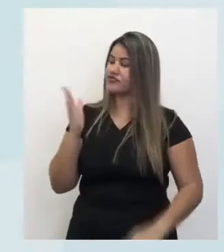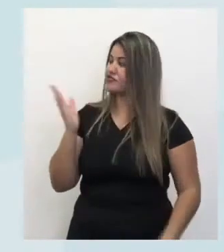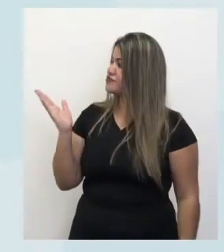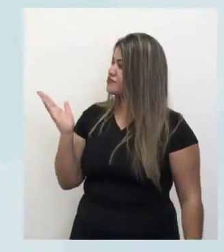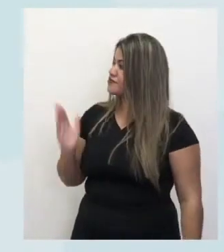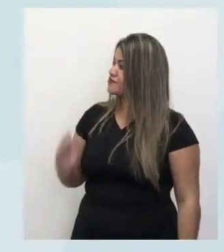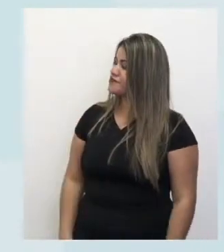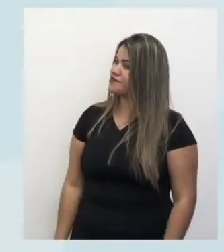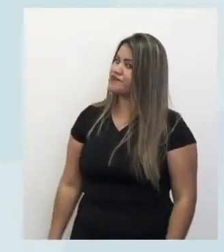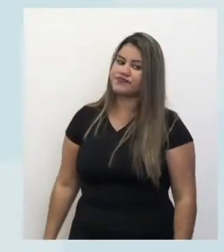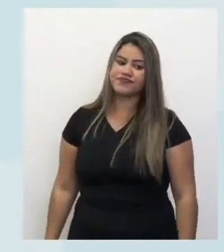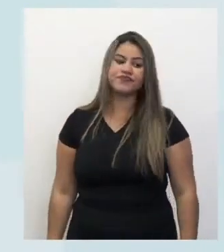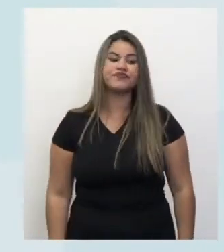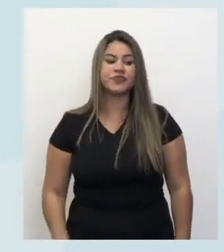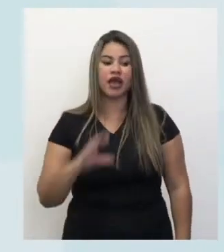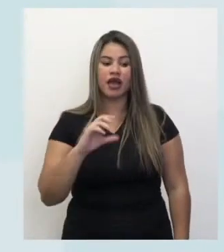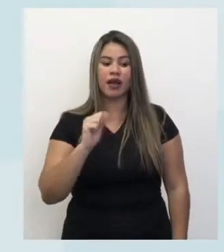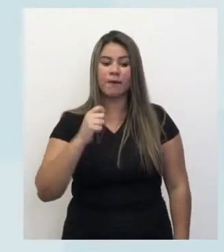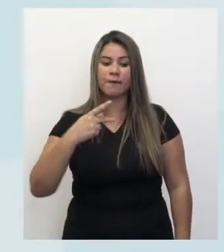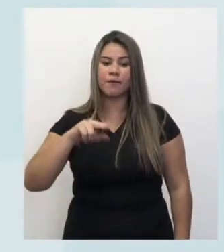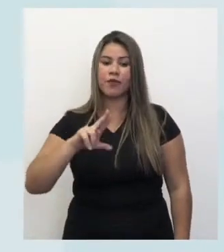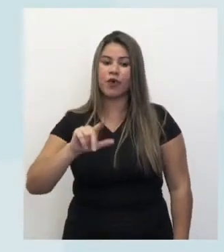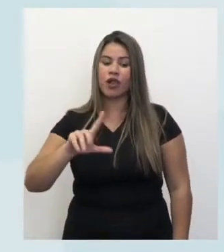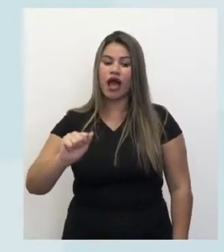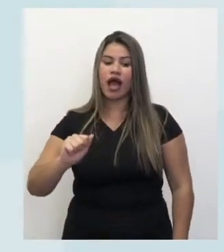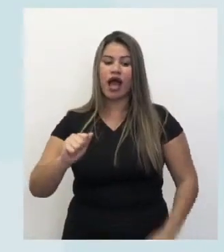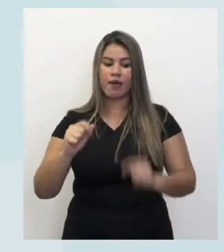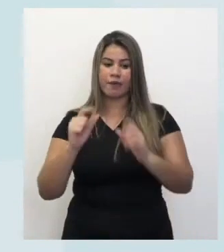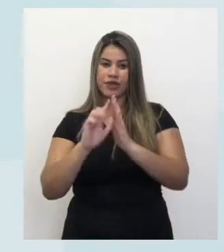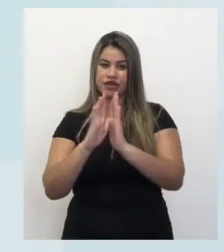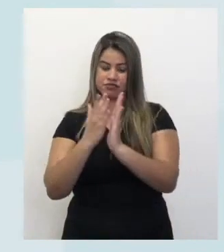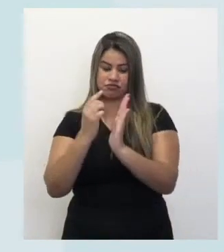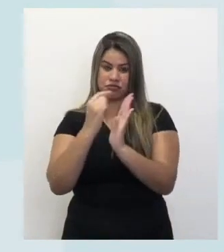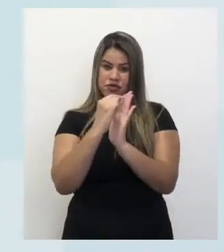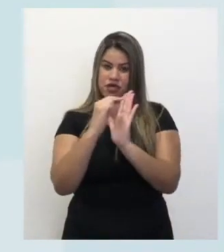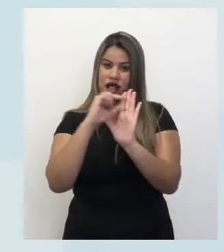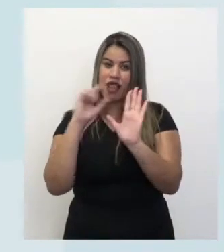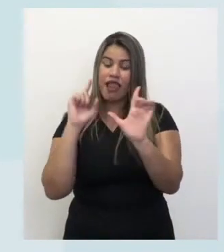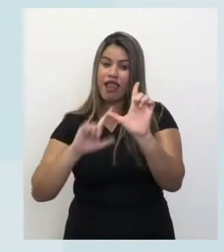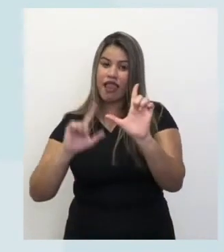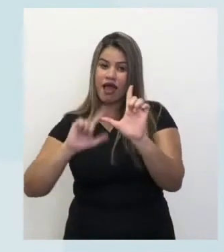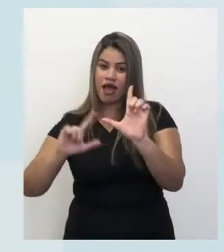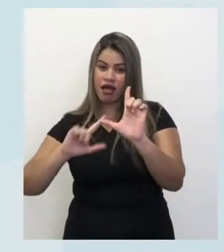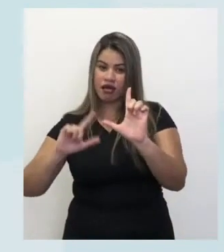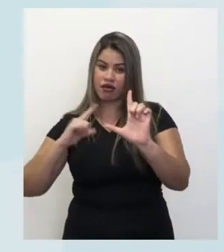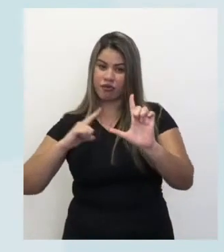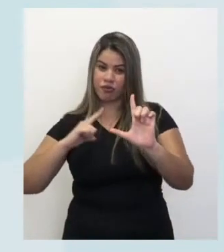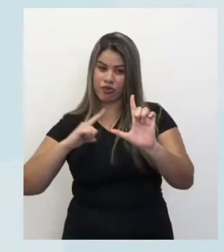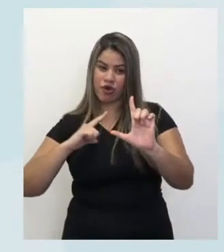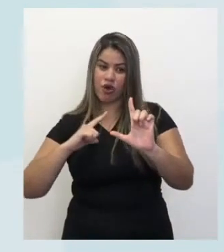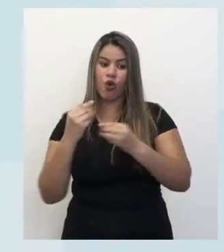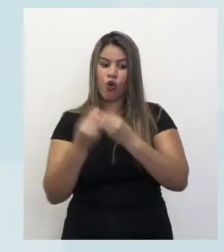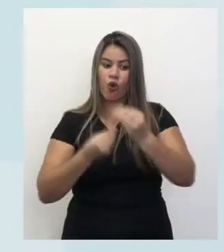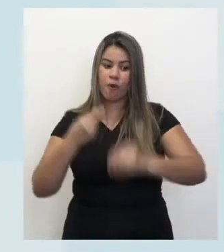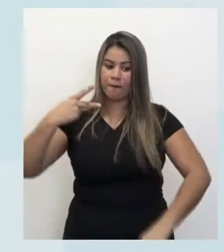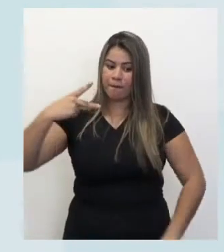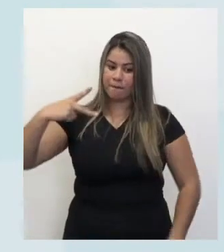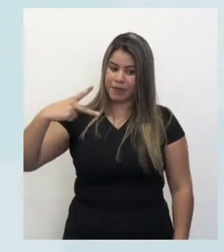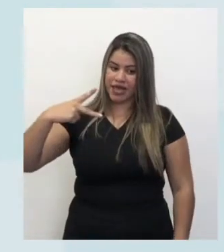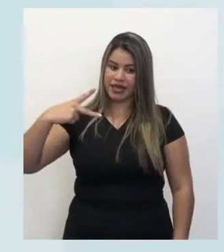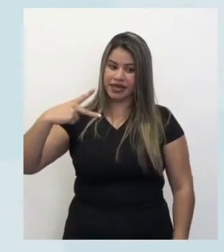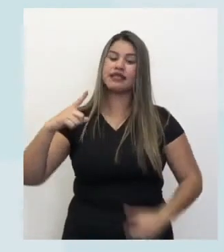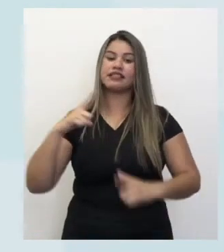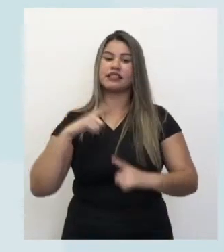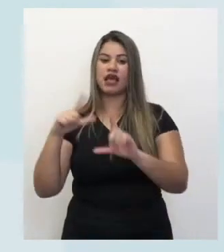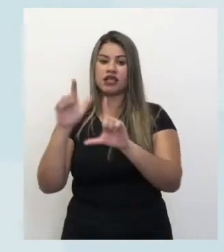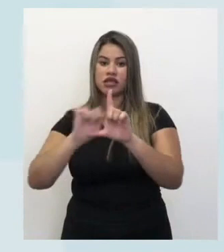né? O capitular é a primeira letra de um parágrafo, e vocês vão ver aí que essa letra é uma letra P, e tem um santo da